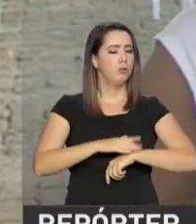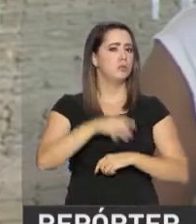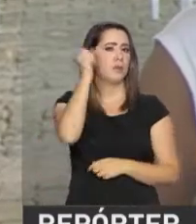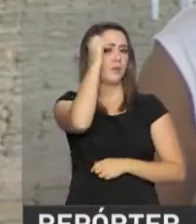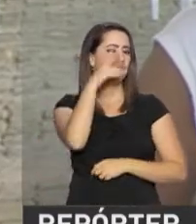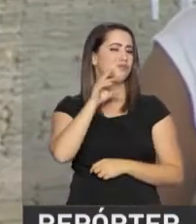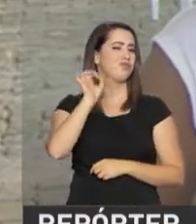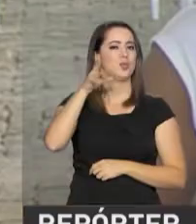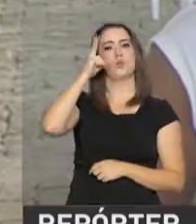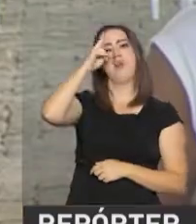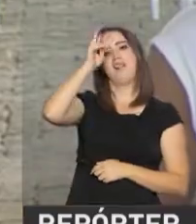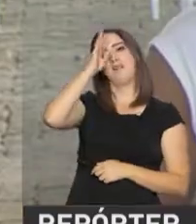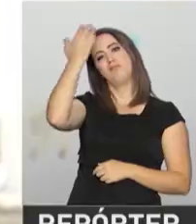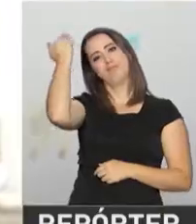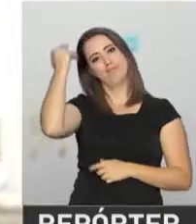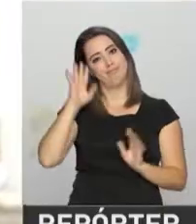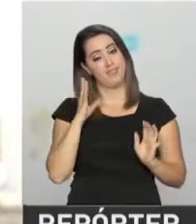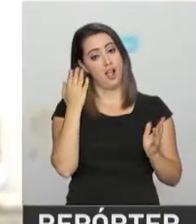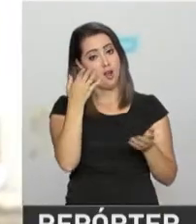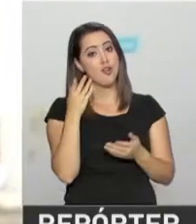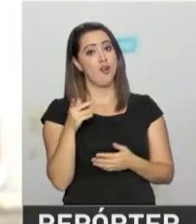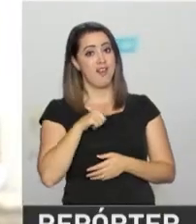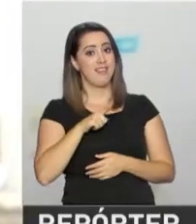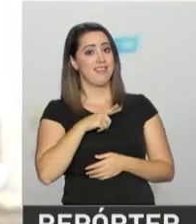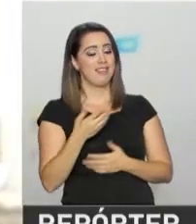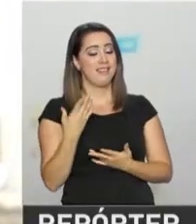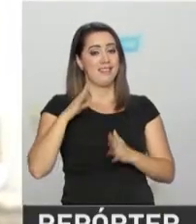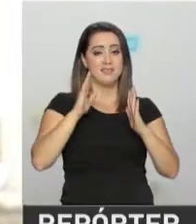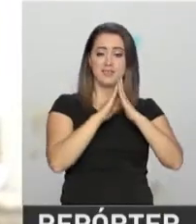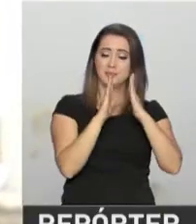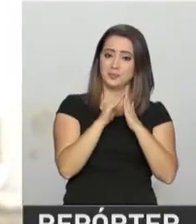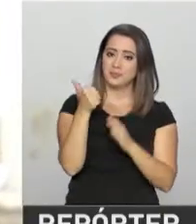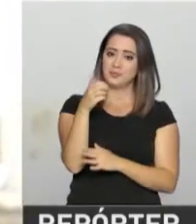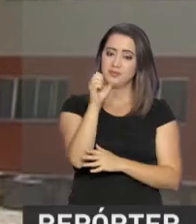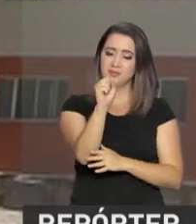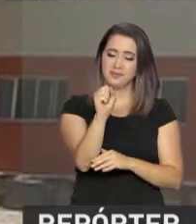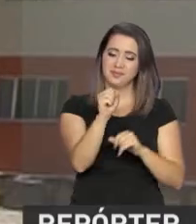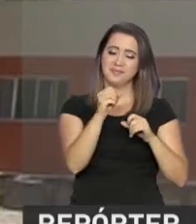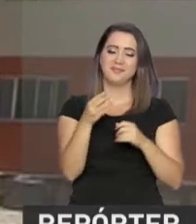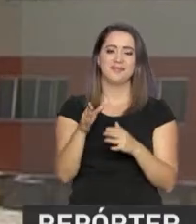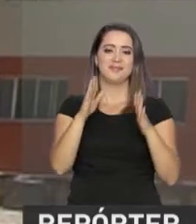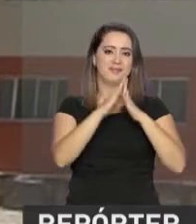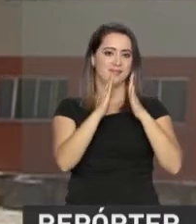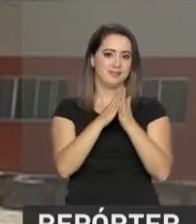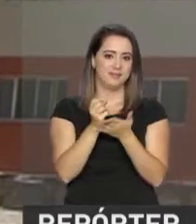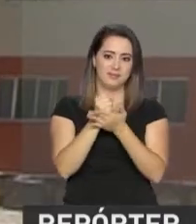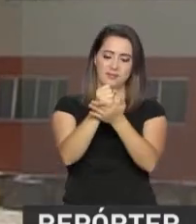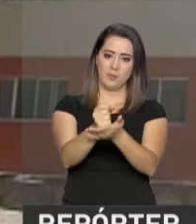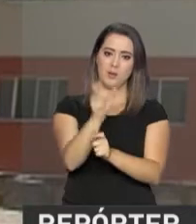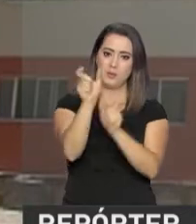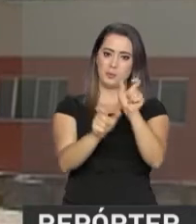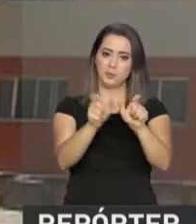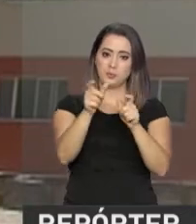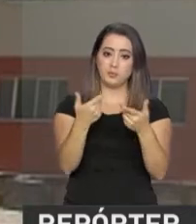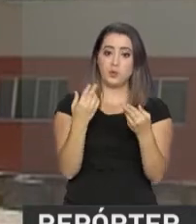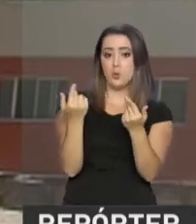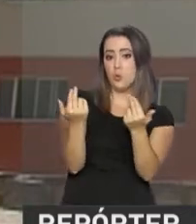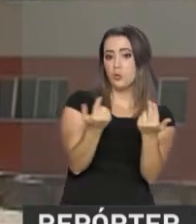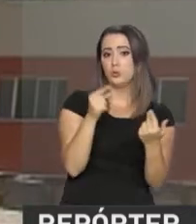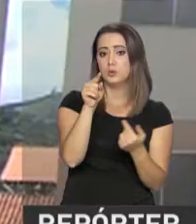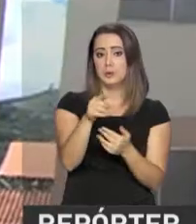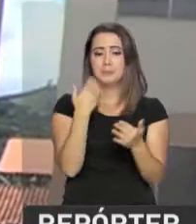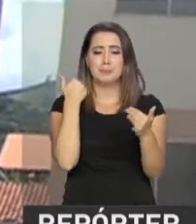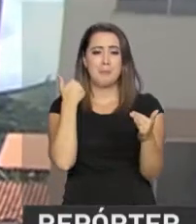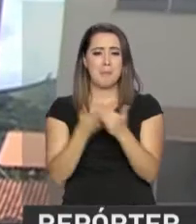lembrança agora eles é dona de uma das 180 unidades do minha casa minha vida entregue para pessoas que assim como ela